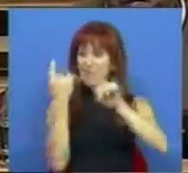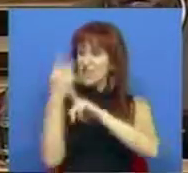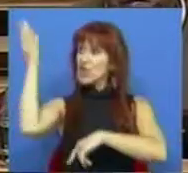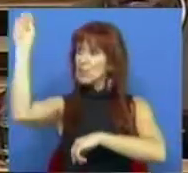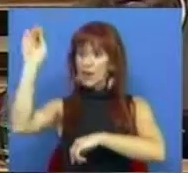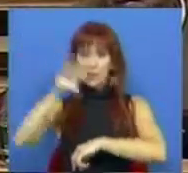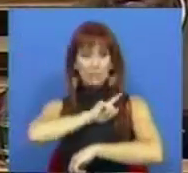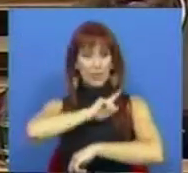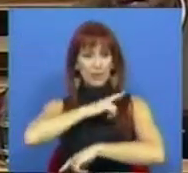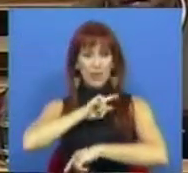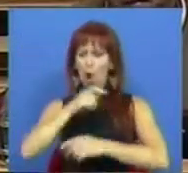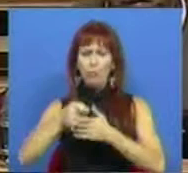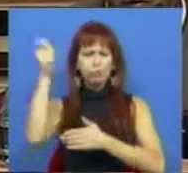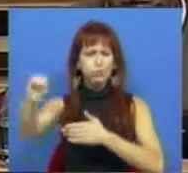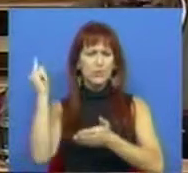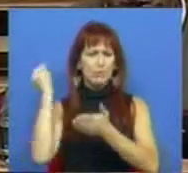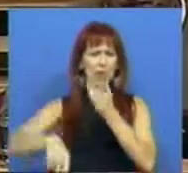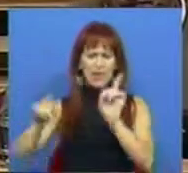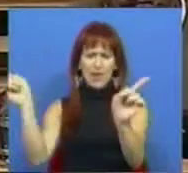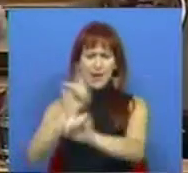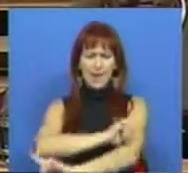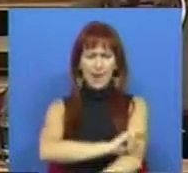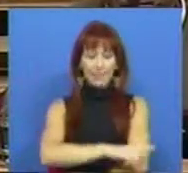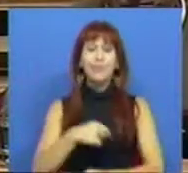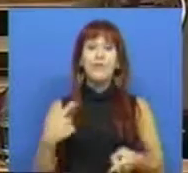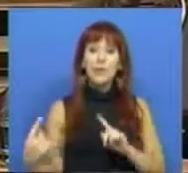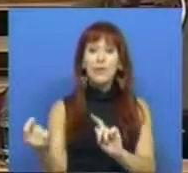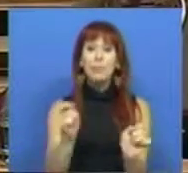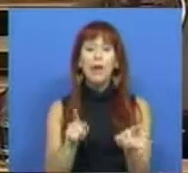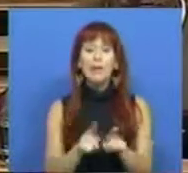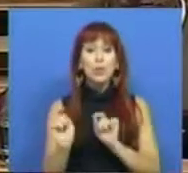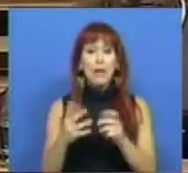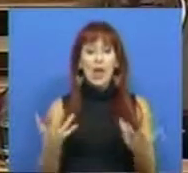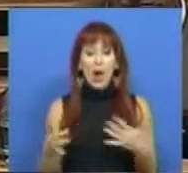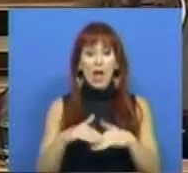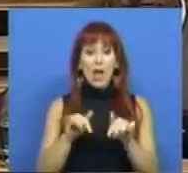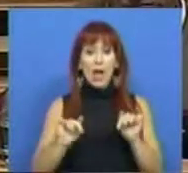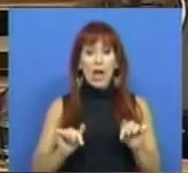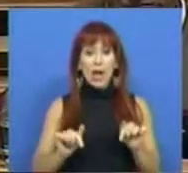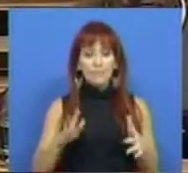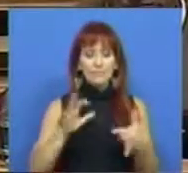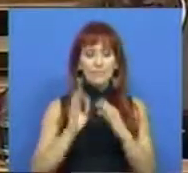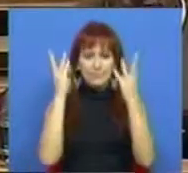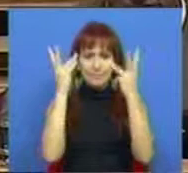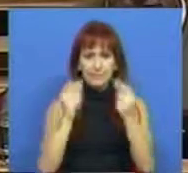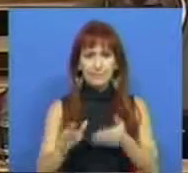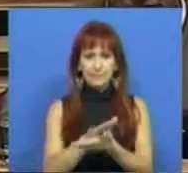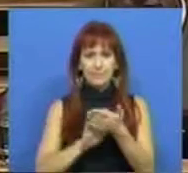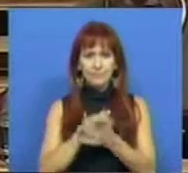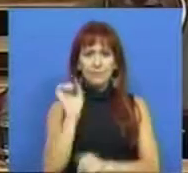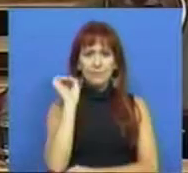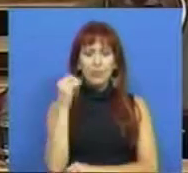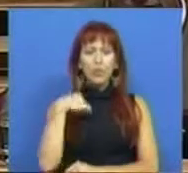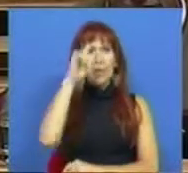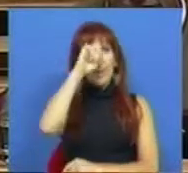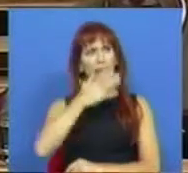bancos privados não irão pagar impostos. E esse debate, o debate que aqui fazemos hoje sobre o orçamento de base zero, serve para